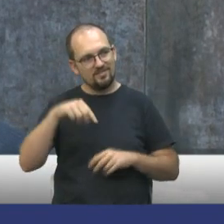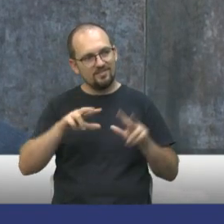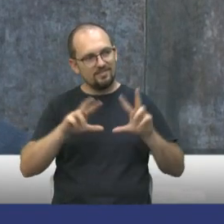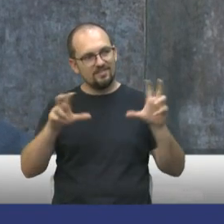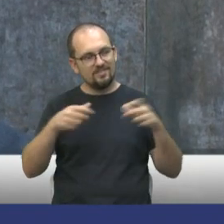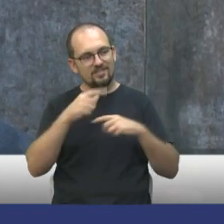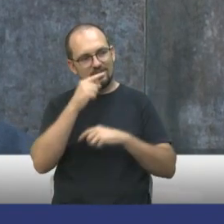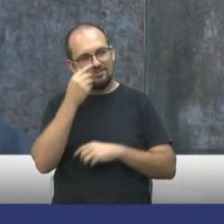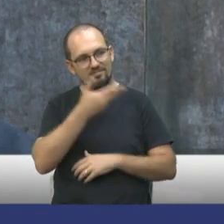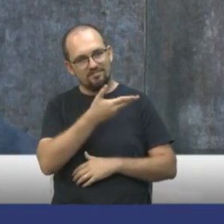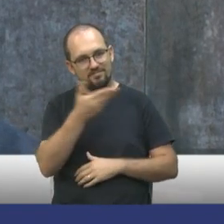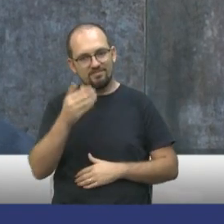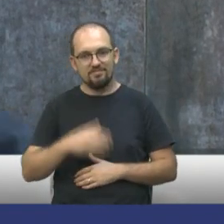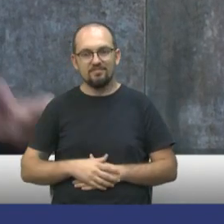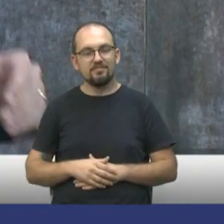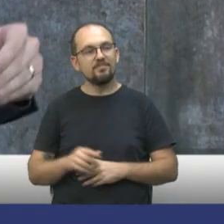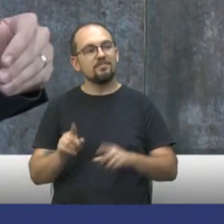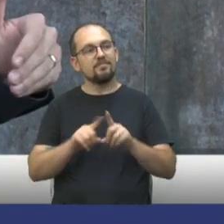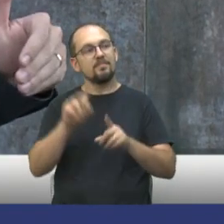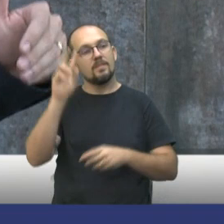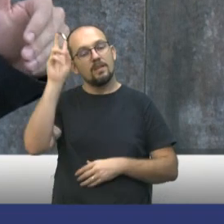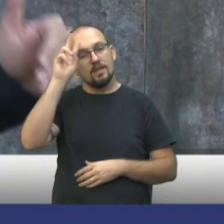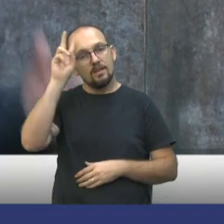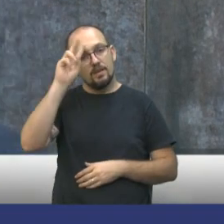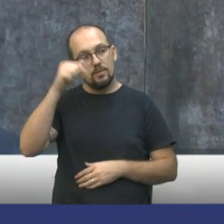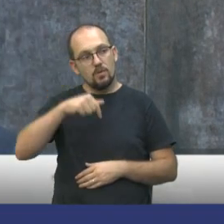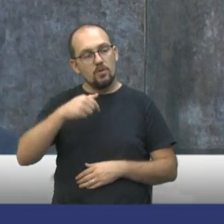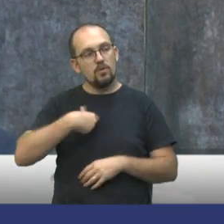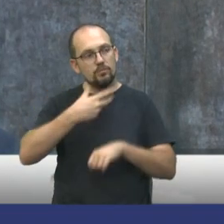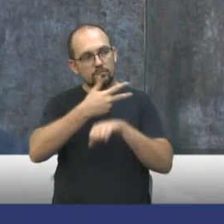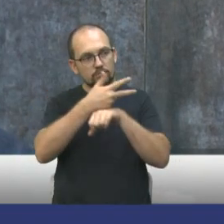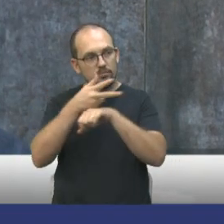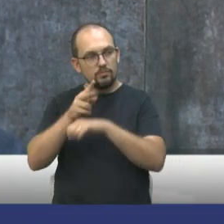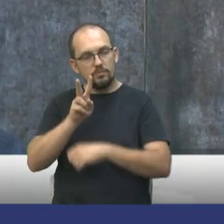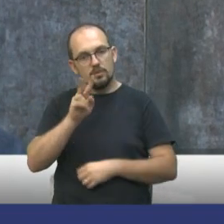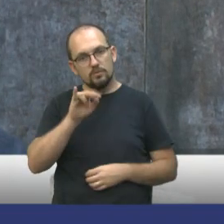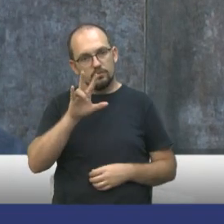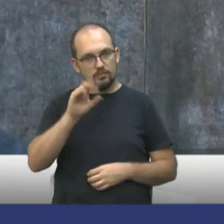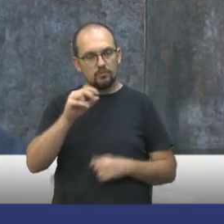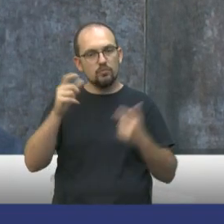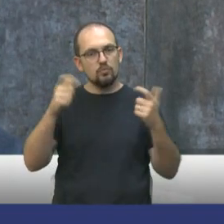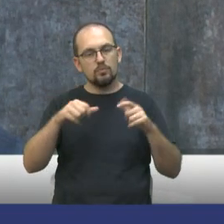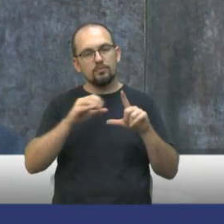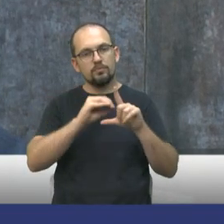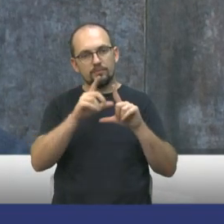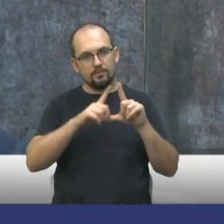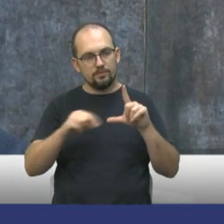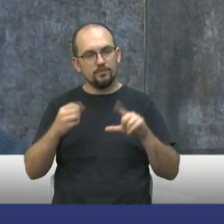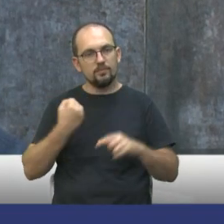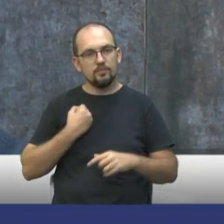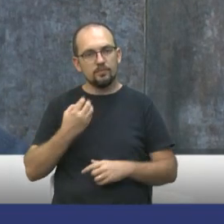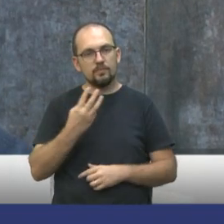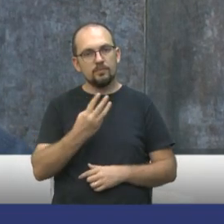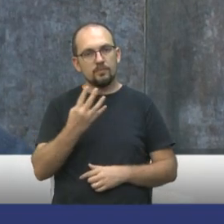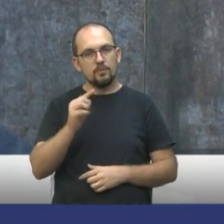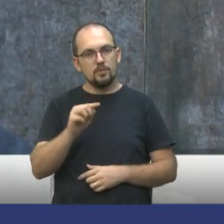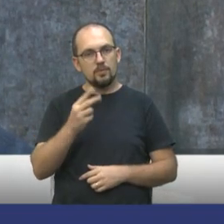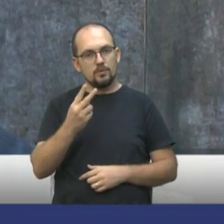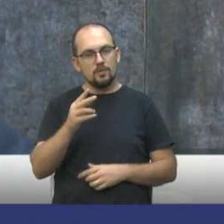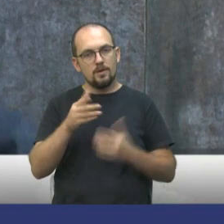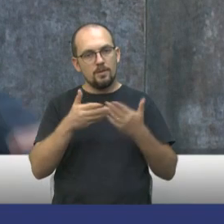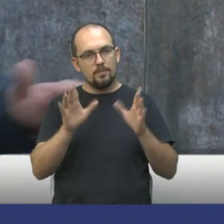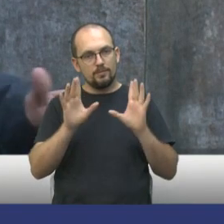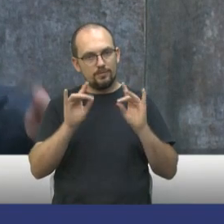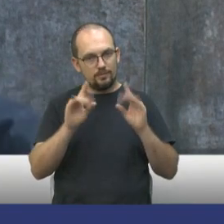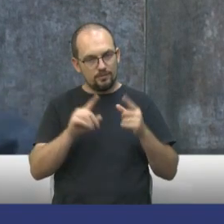Municipal. Lembramos também que nós estamos transmitindo ao vivo pelos canais da TV Câmara, o 34.2 aberto